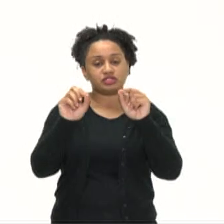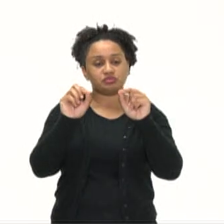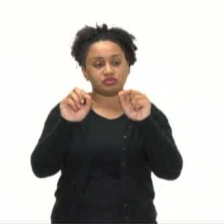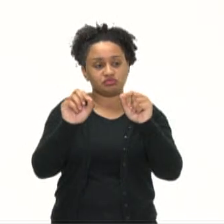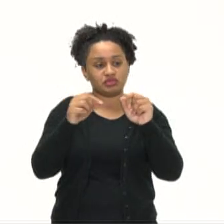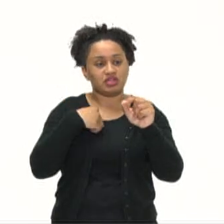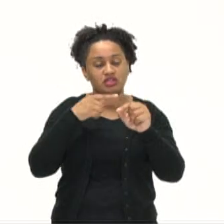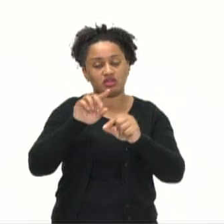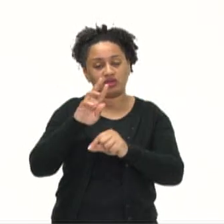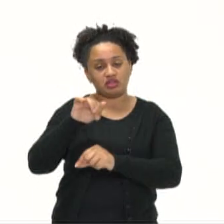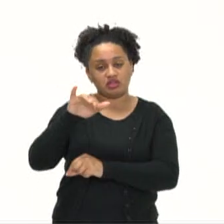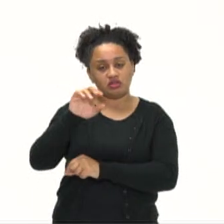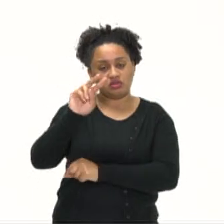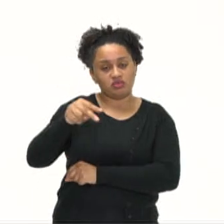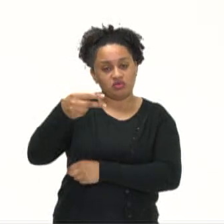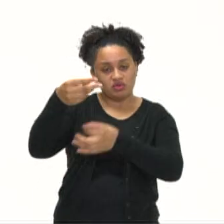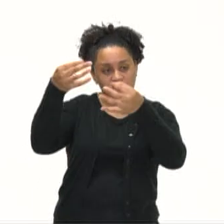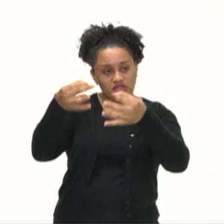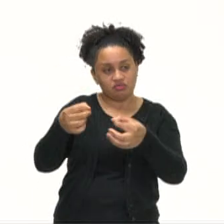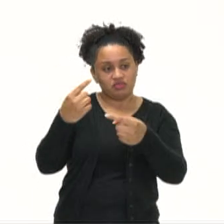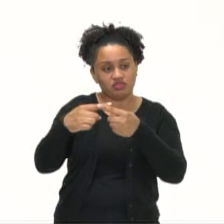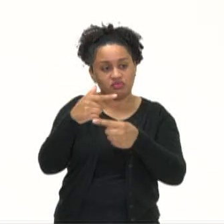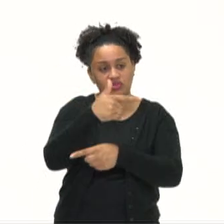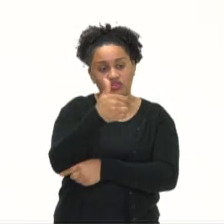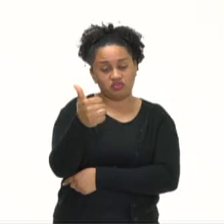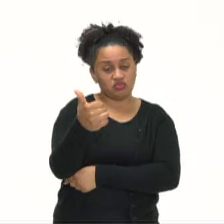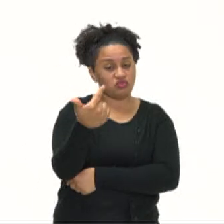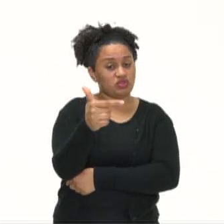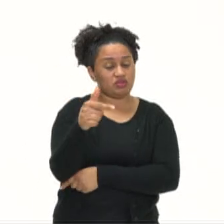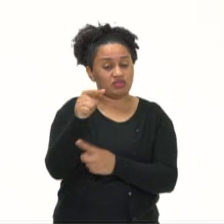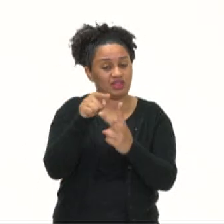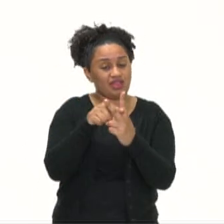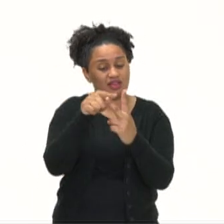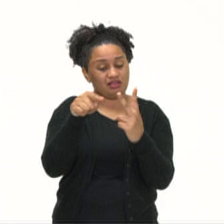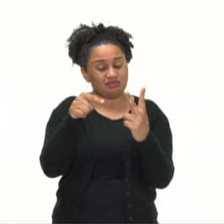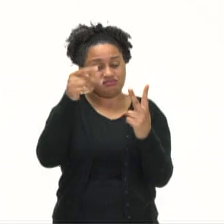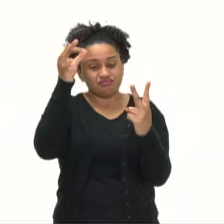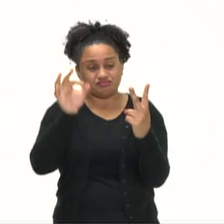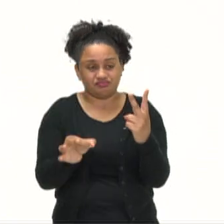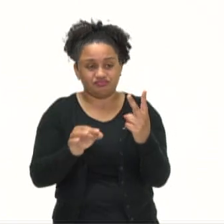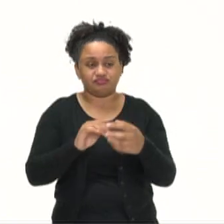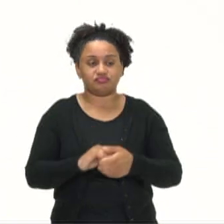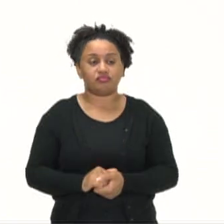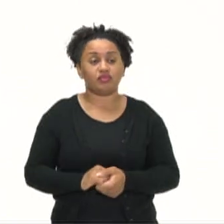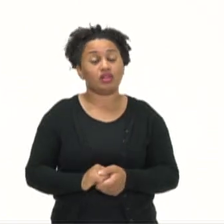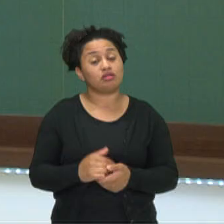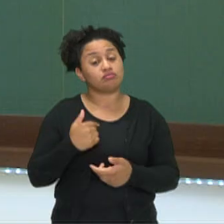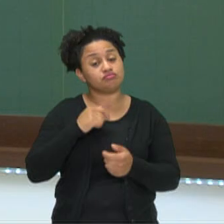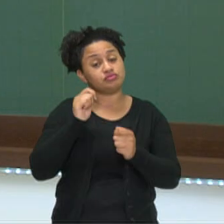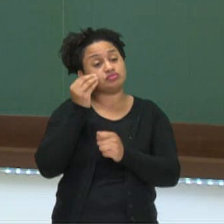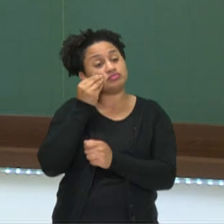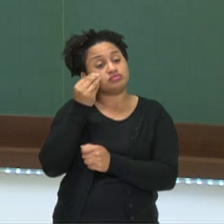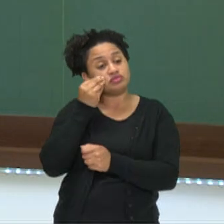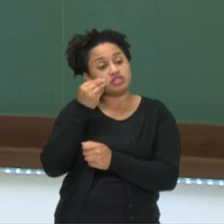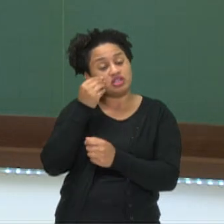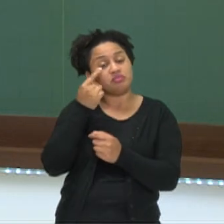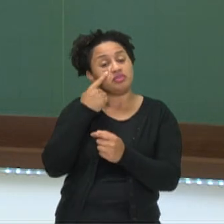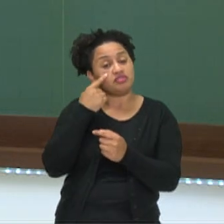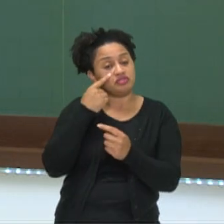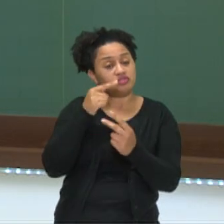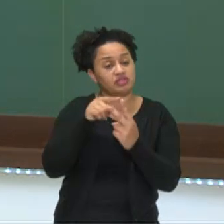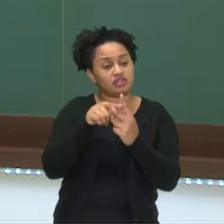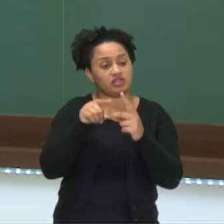de um trinômio quadrado perfeito, porque o 21 não possui raiz quadrada exata. Então, olha aqui, eu poderia tentar verificar se ele